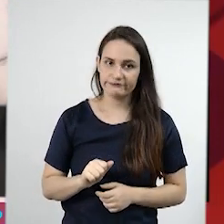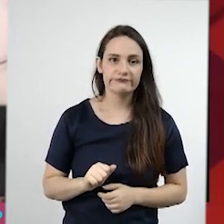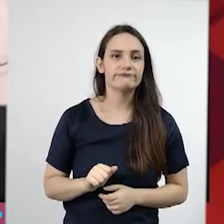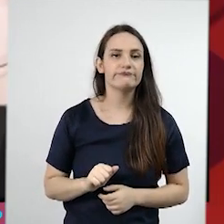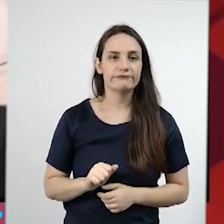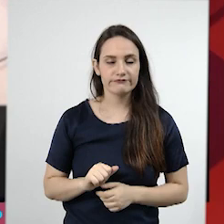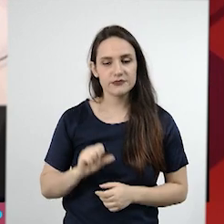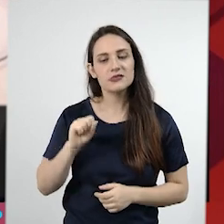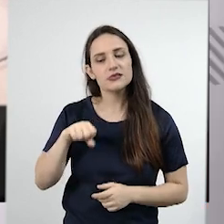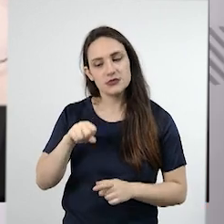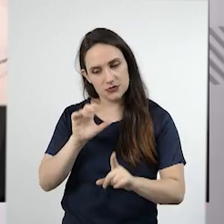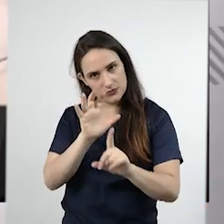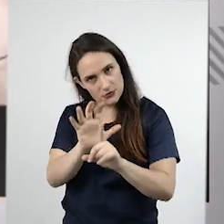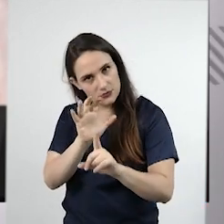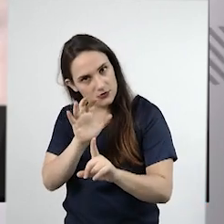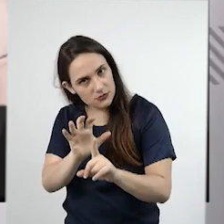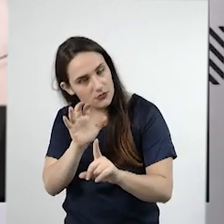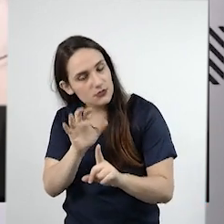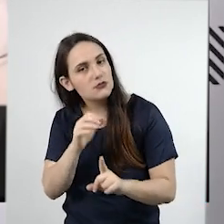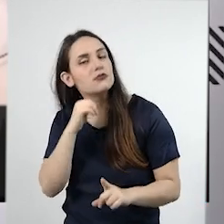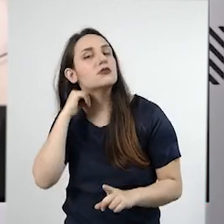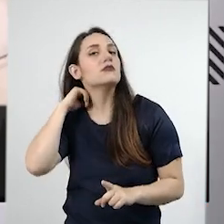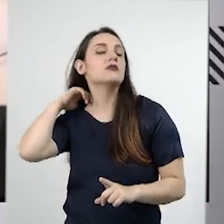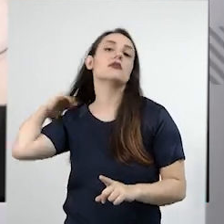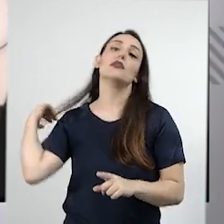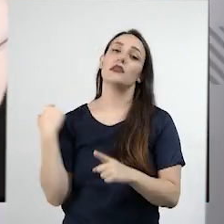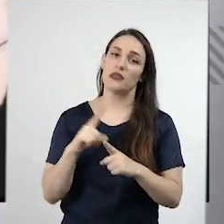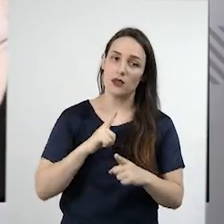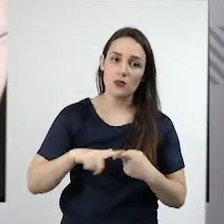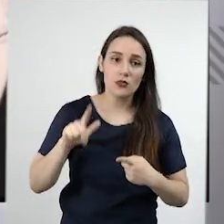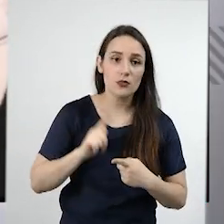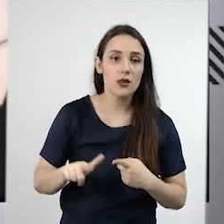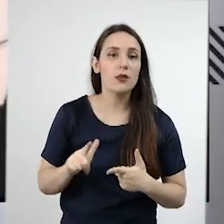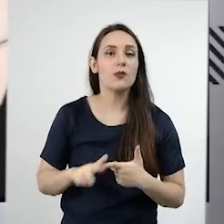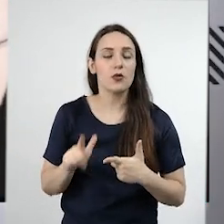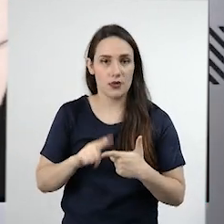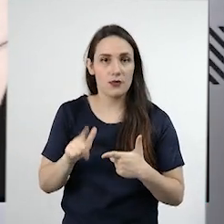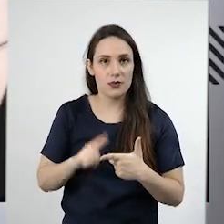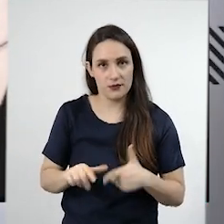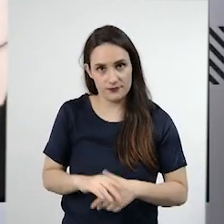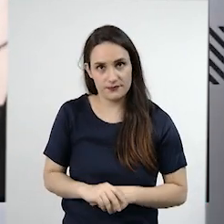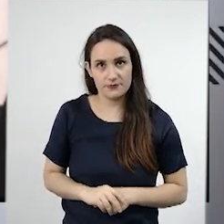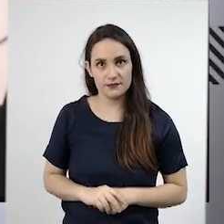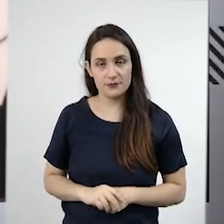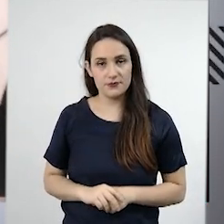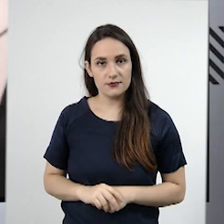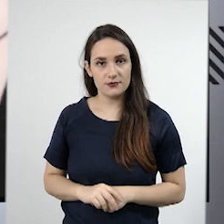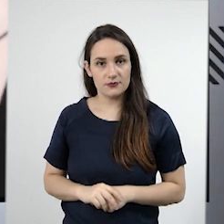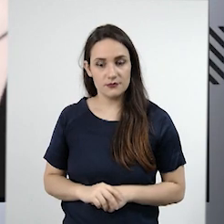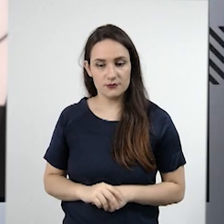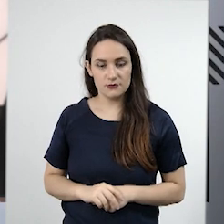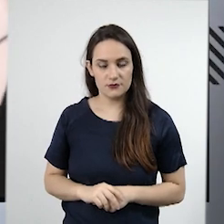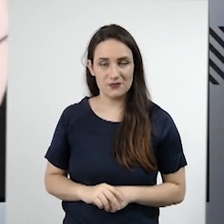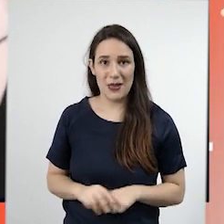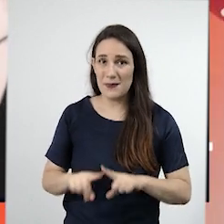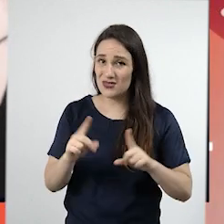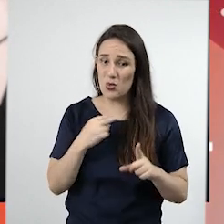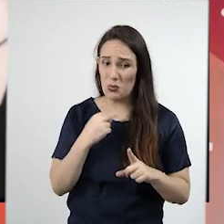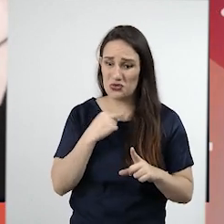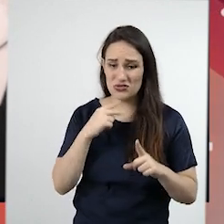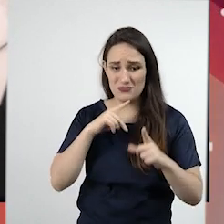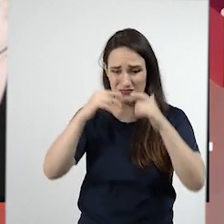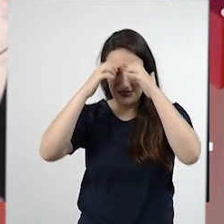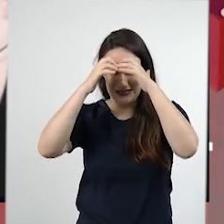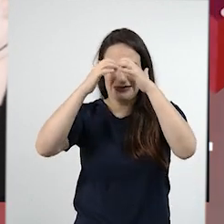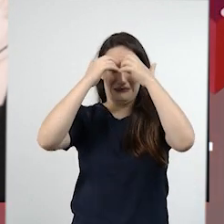ser gatilho para desencadear alguma questão emocional que a gente espera que não seja disfuncional. Então, que